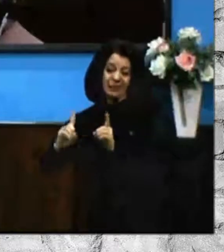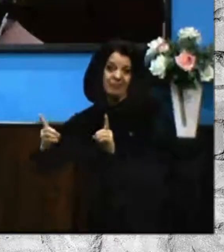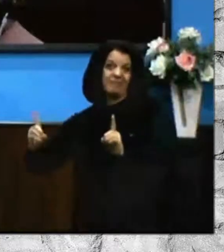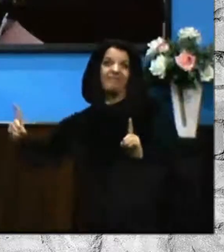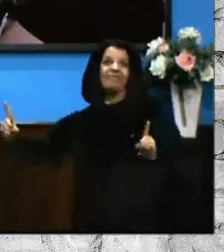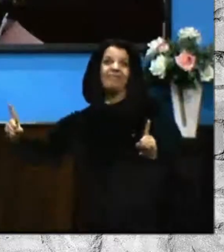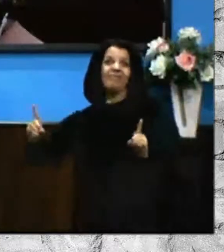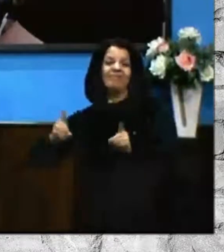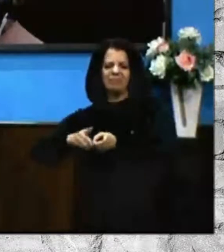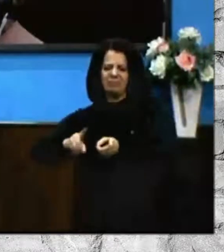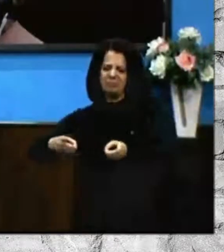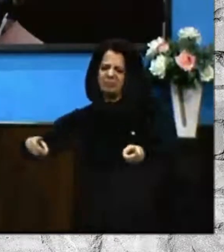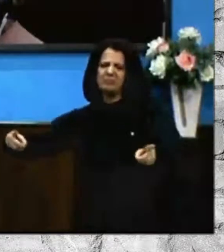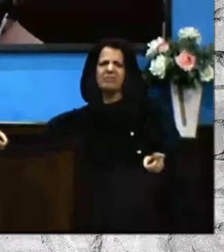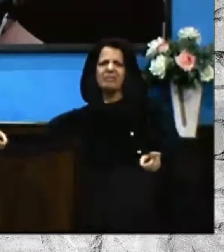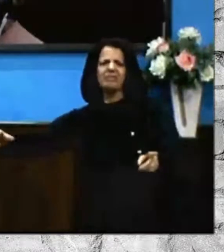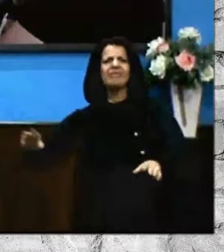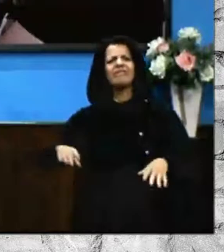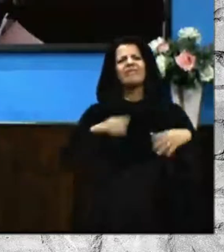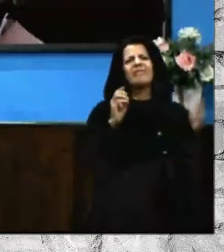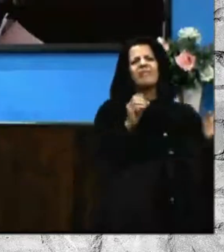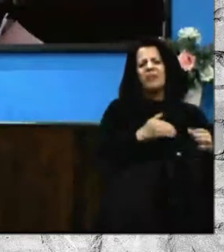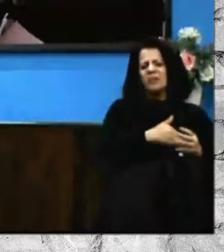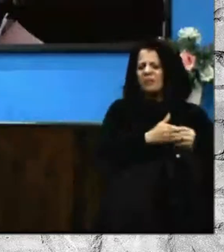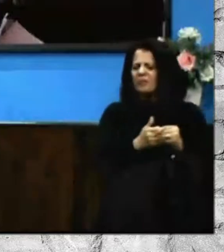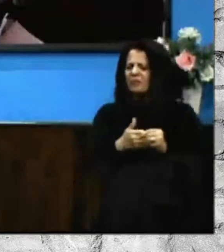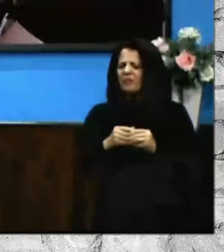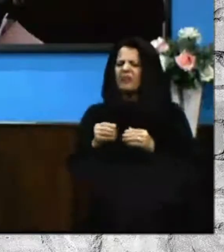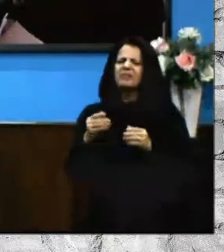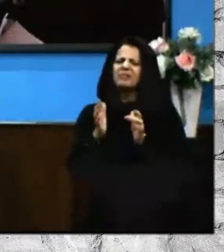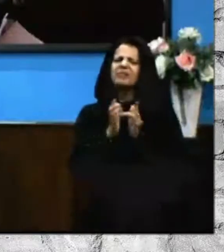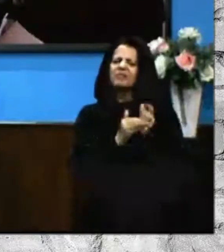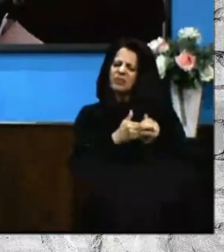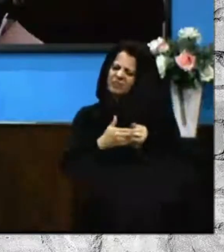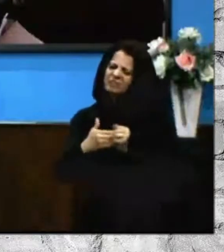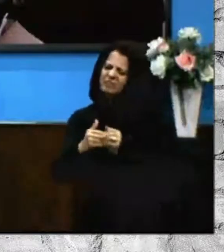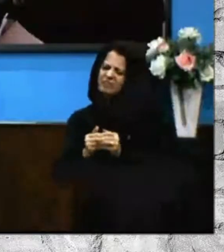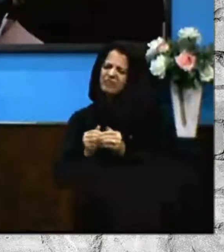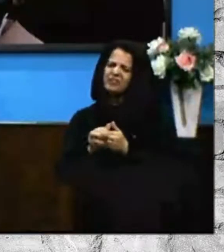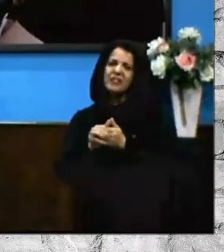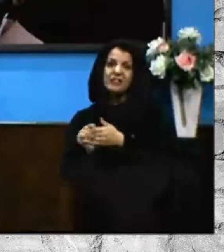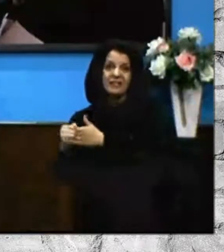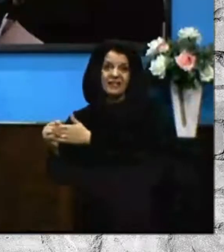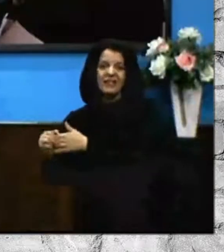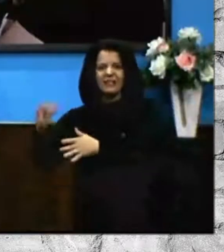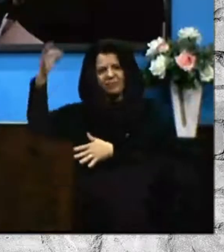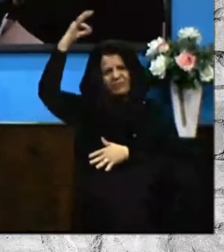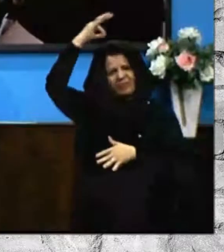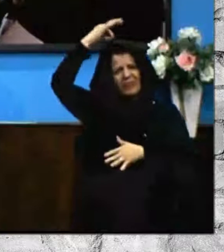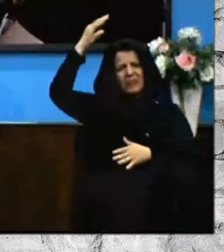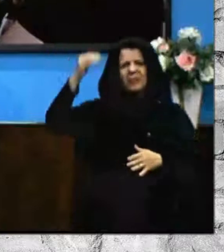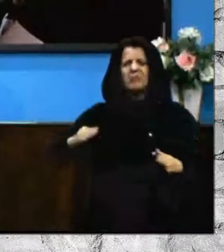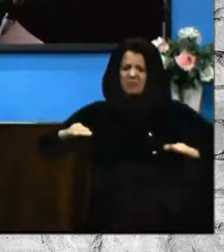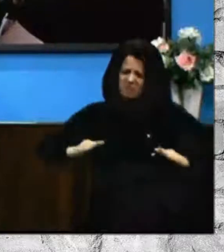Deus, guiado pelo Espírito, para ser tentado pelo diabo. Mas Jesus enfrentou, e Jesus